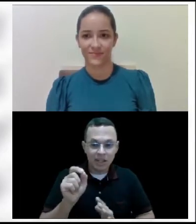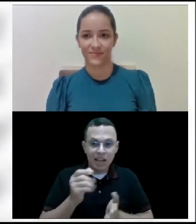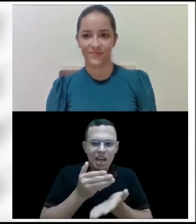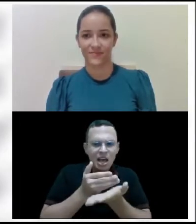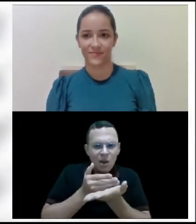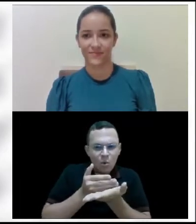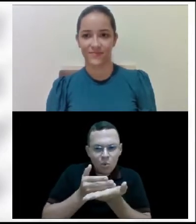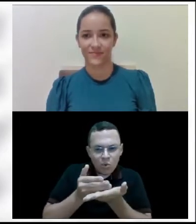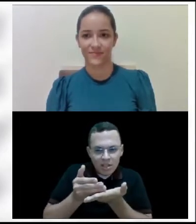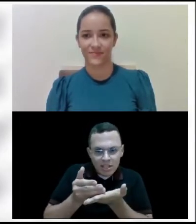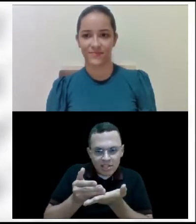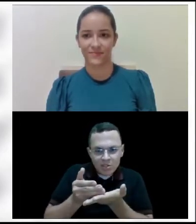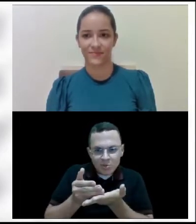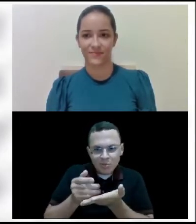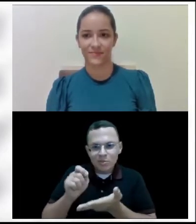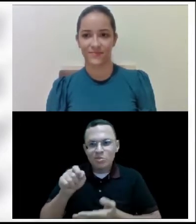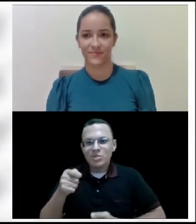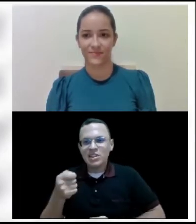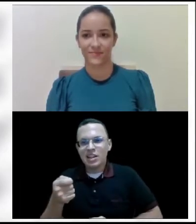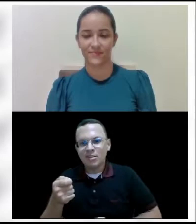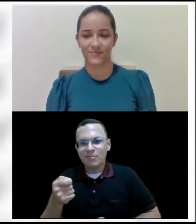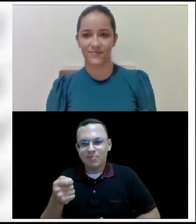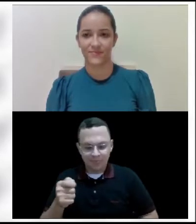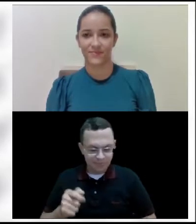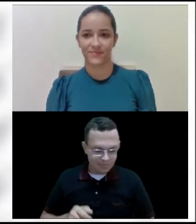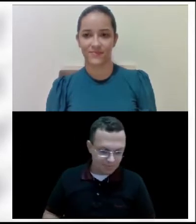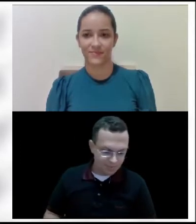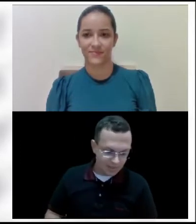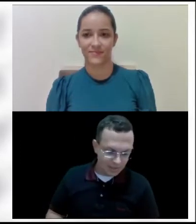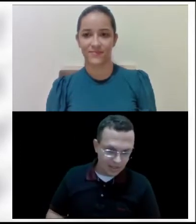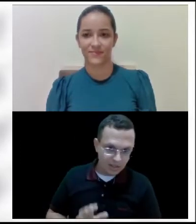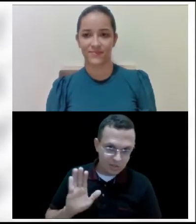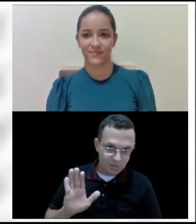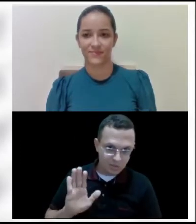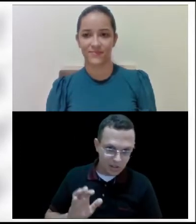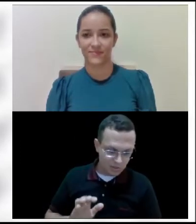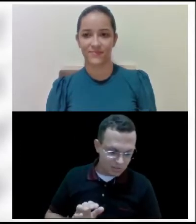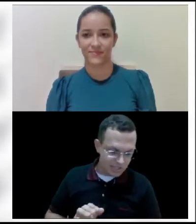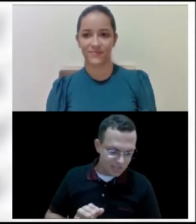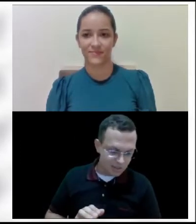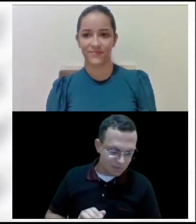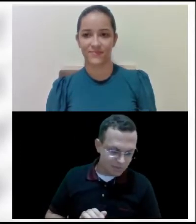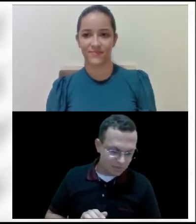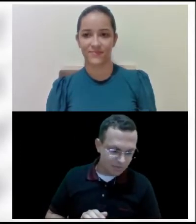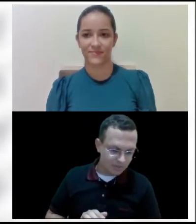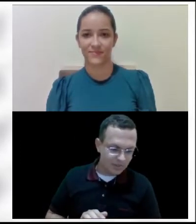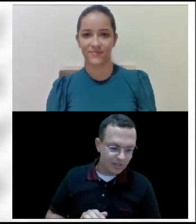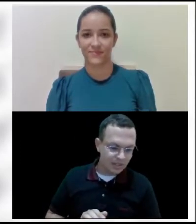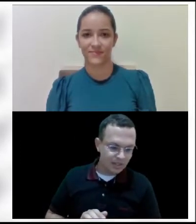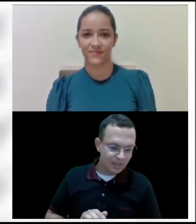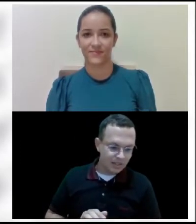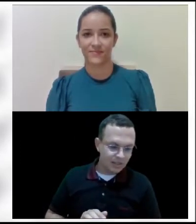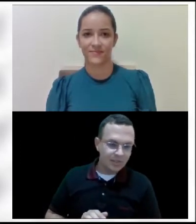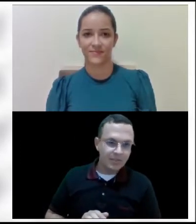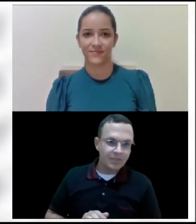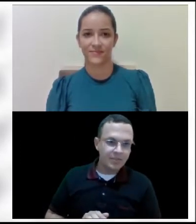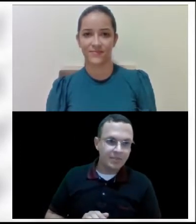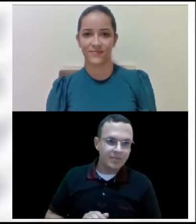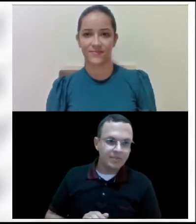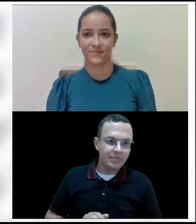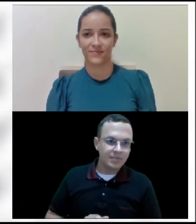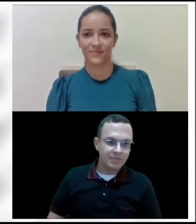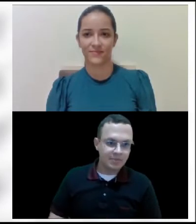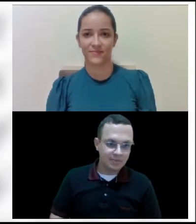o que? É o início do sinal. Nós vamos ver alguns exemplos.